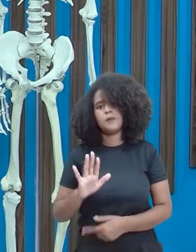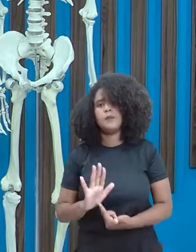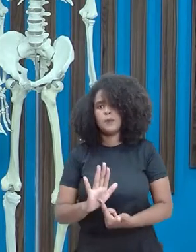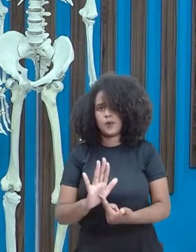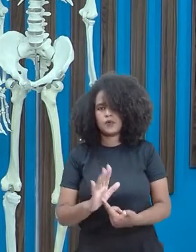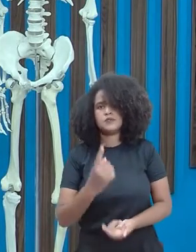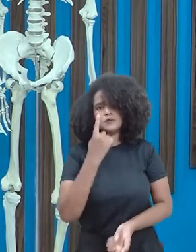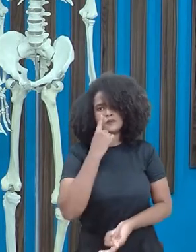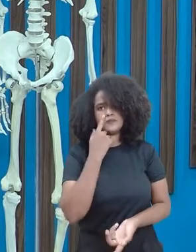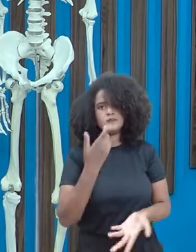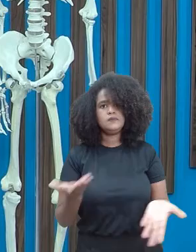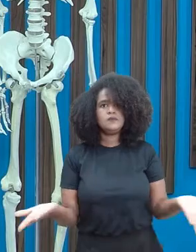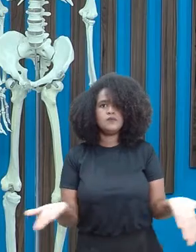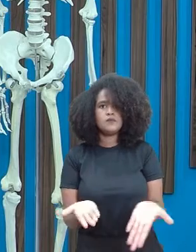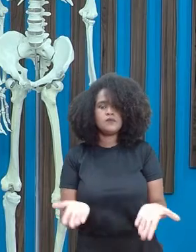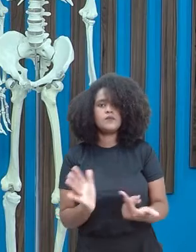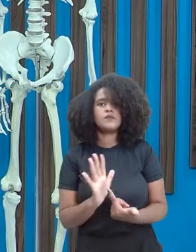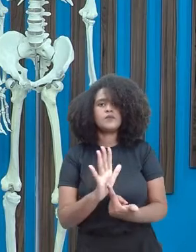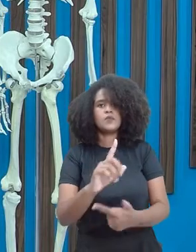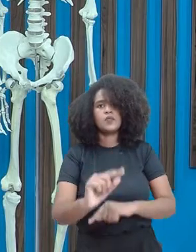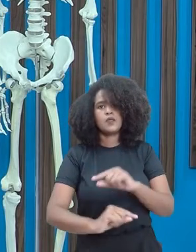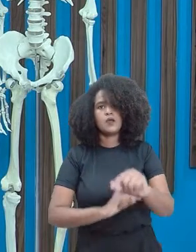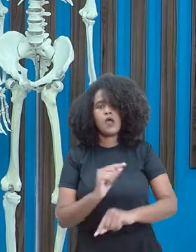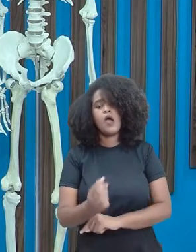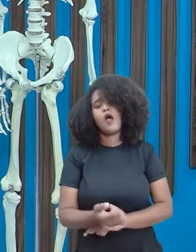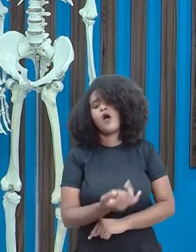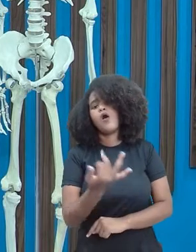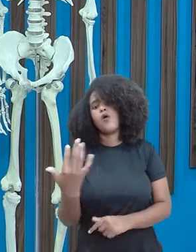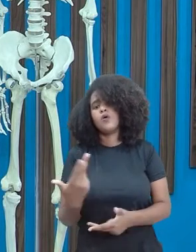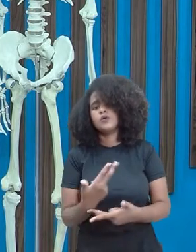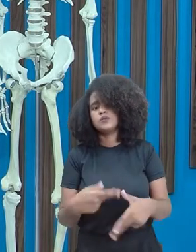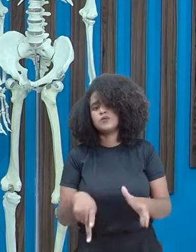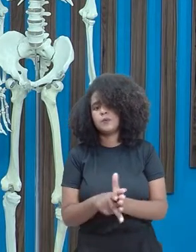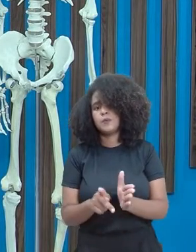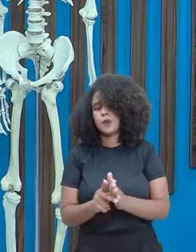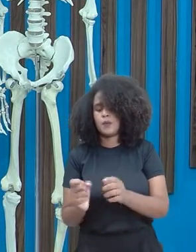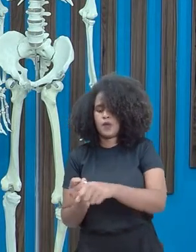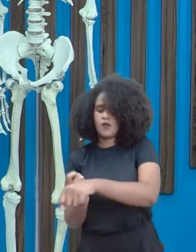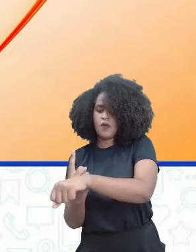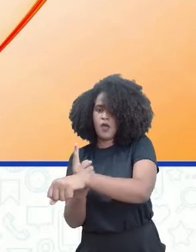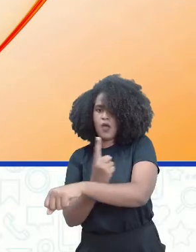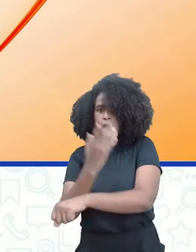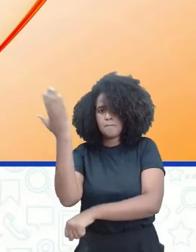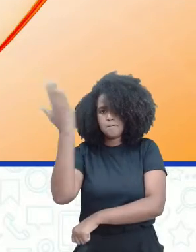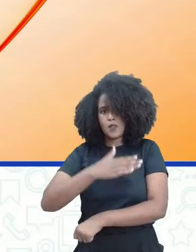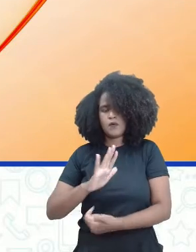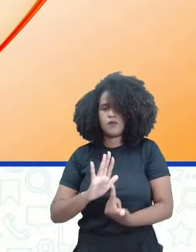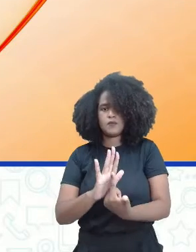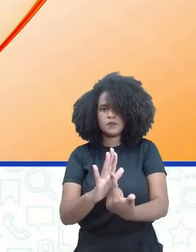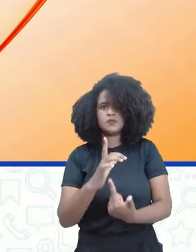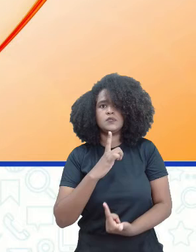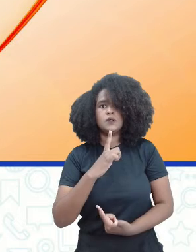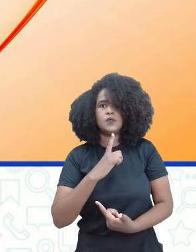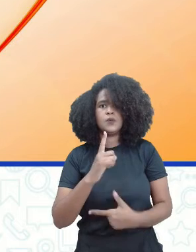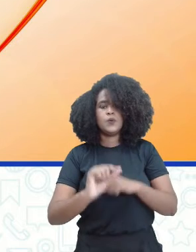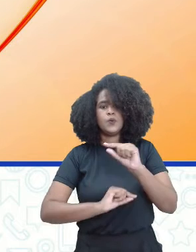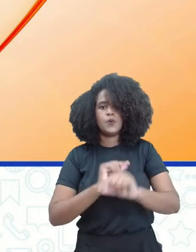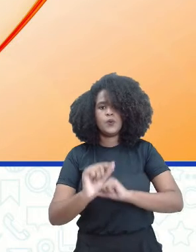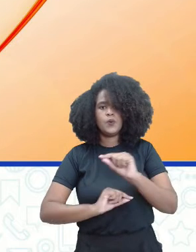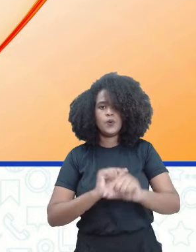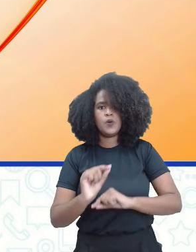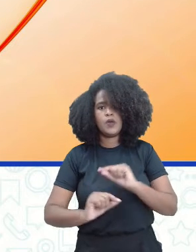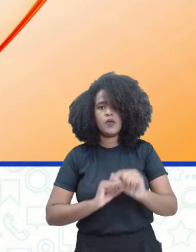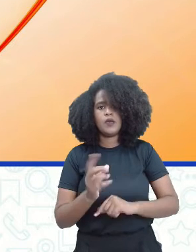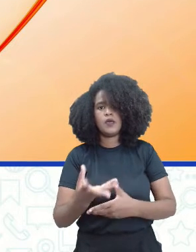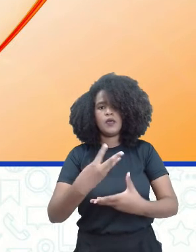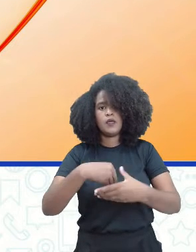aqui eu vou pontuar algumas evidências da evolução. Dentro das evidências da evolução, nós vamos ver a anatomia